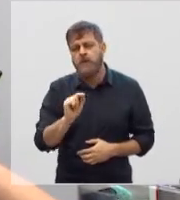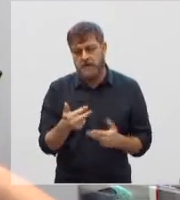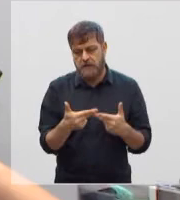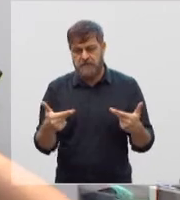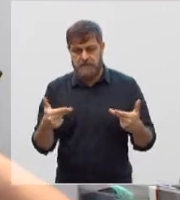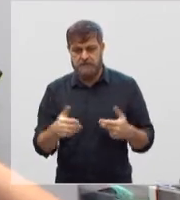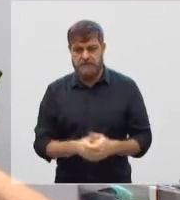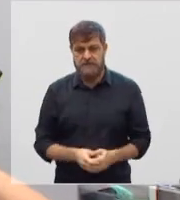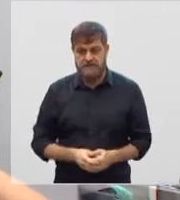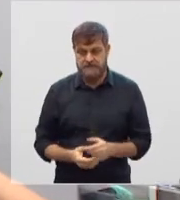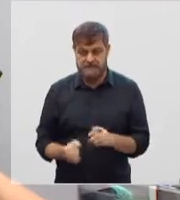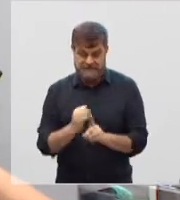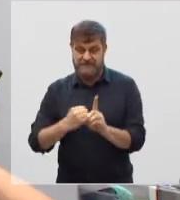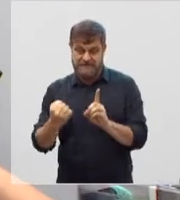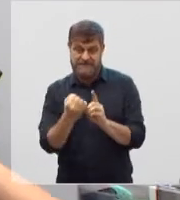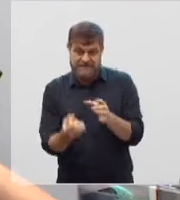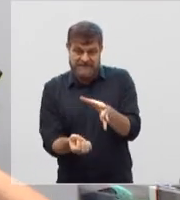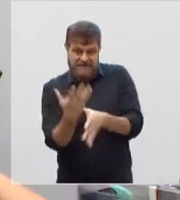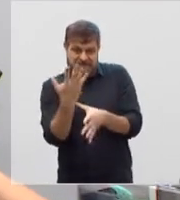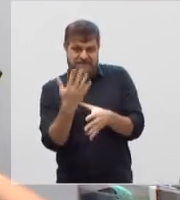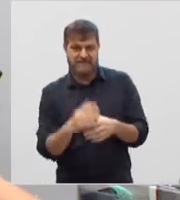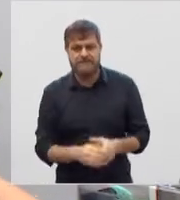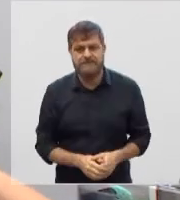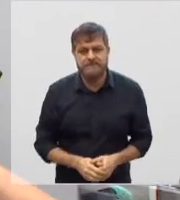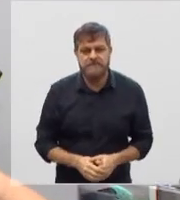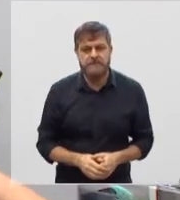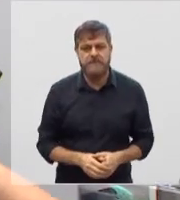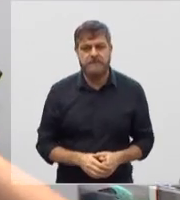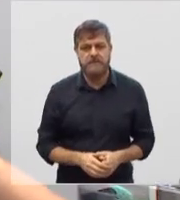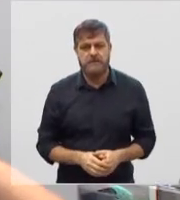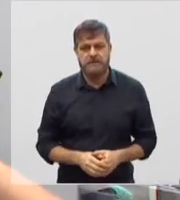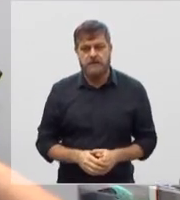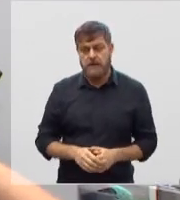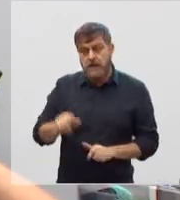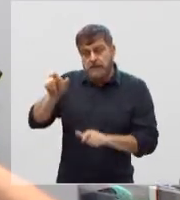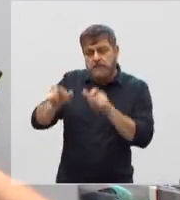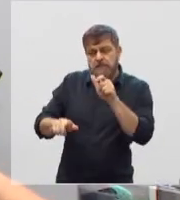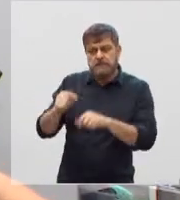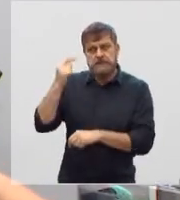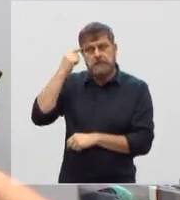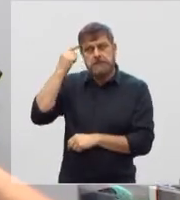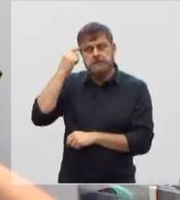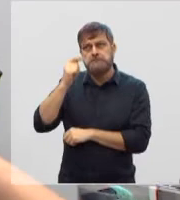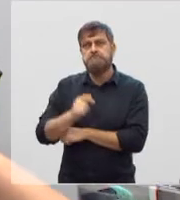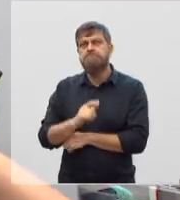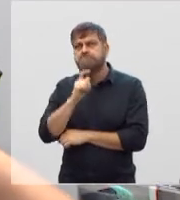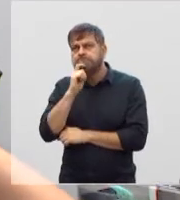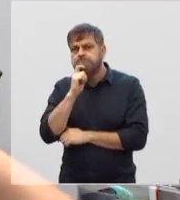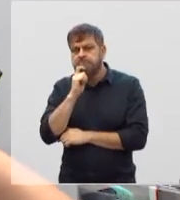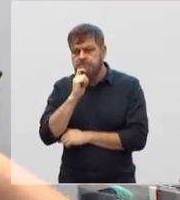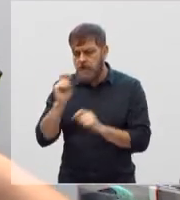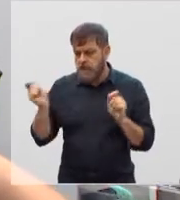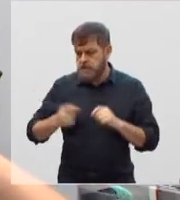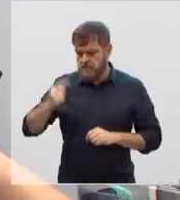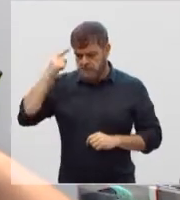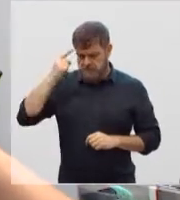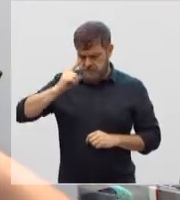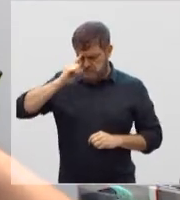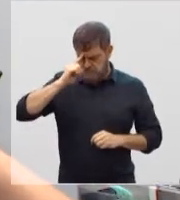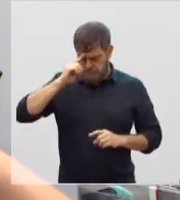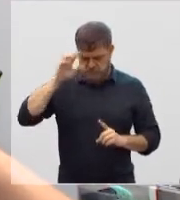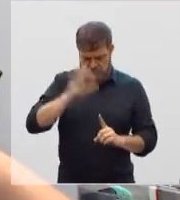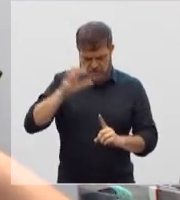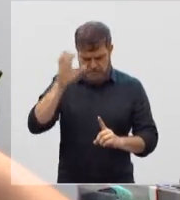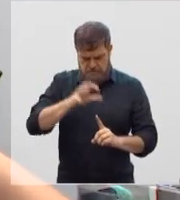coisa um outro fenômeno social político. Pessoas que acham que vão impor o